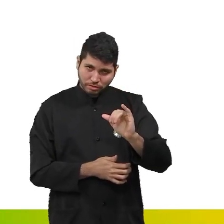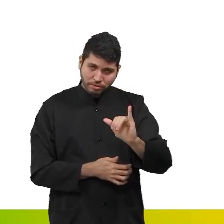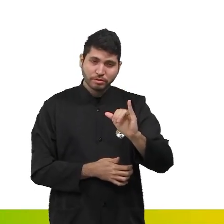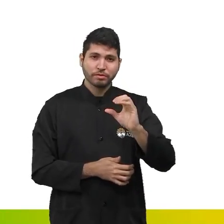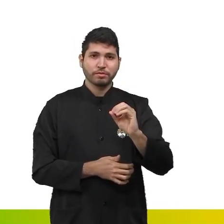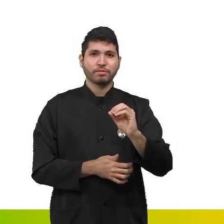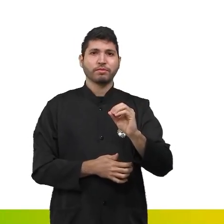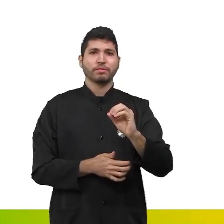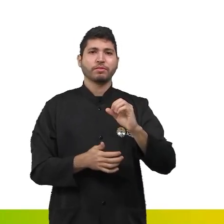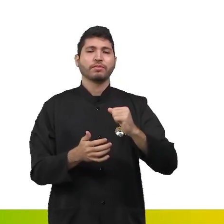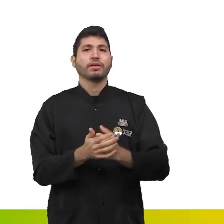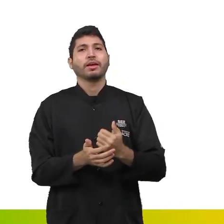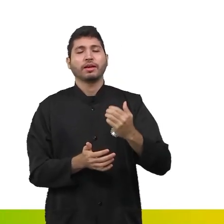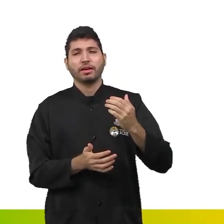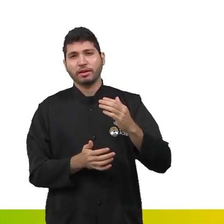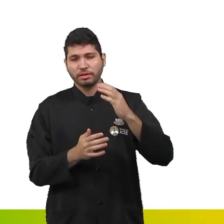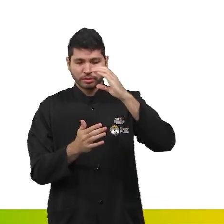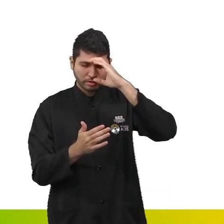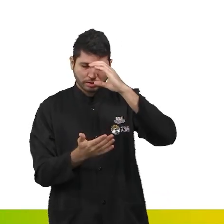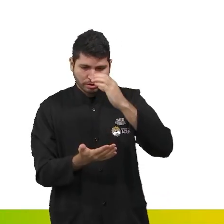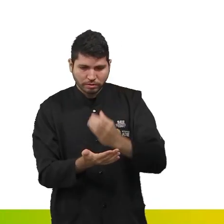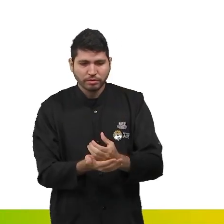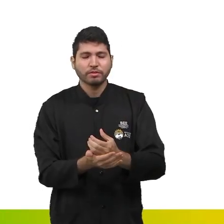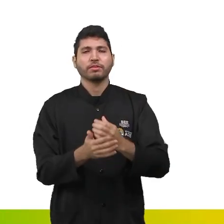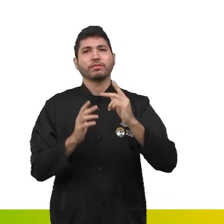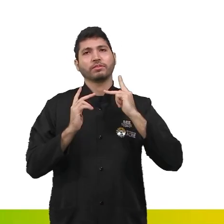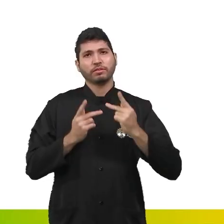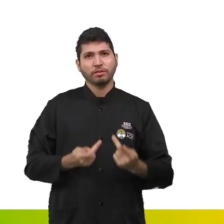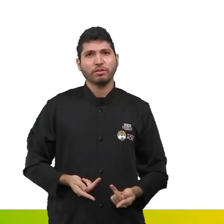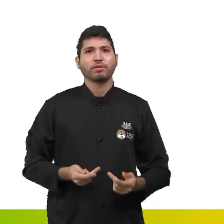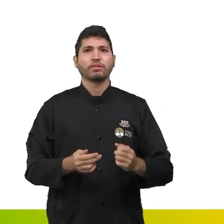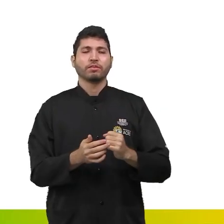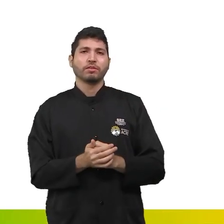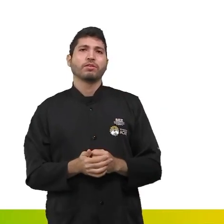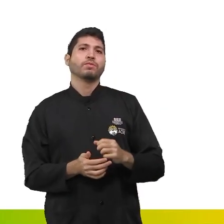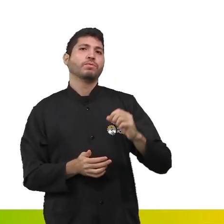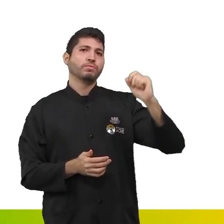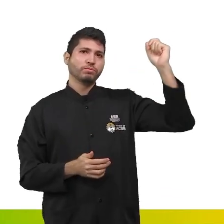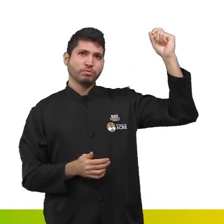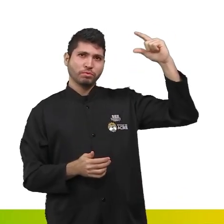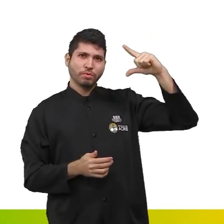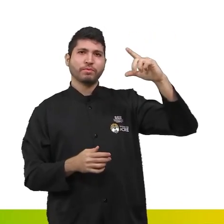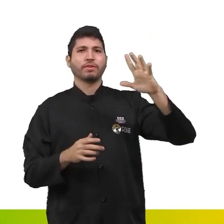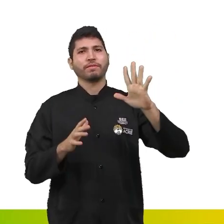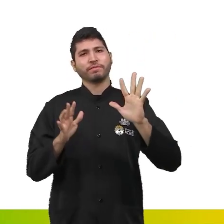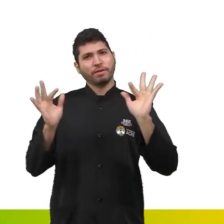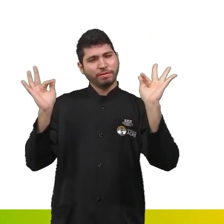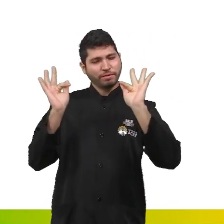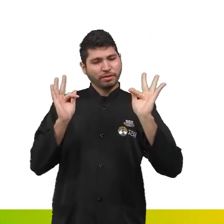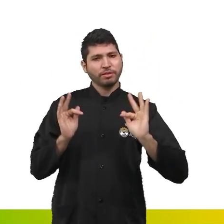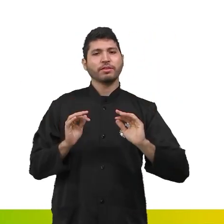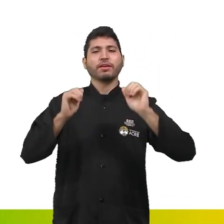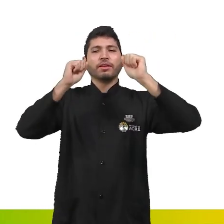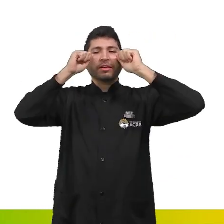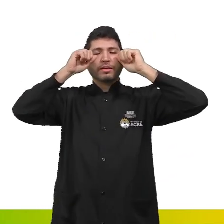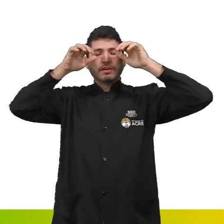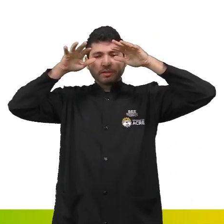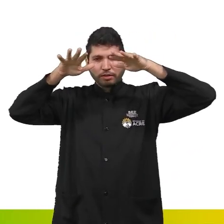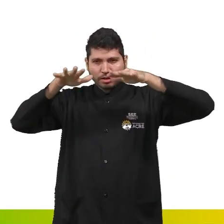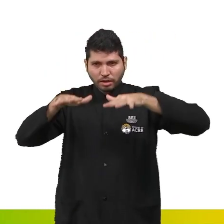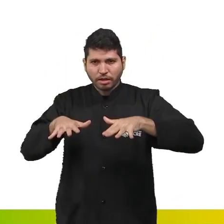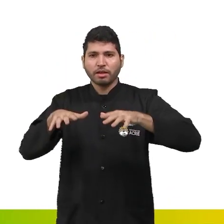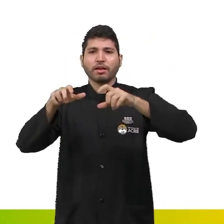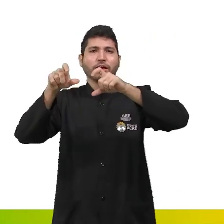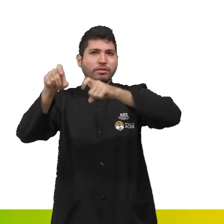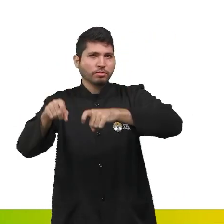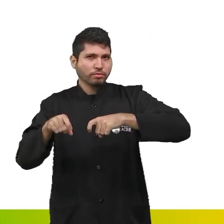fizessem sacrifícios humanos, mais o Deus Sol ficaria contente e abençoaria aí a agricultura